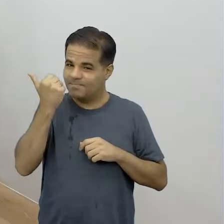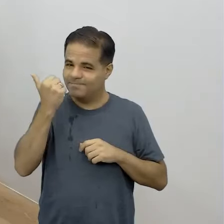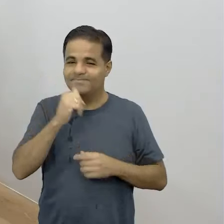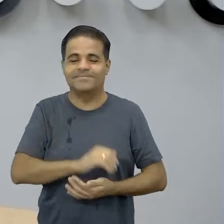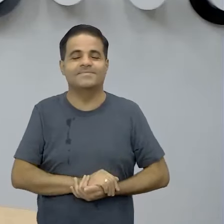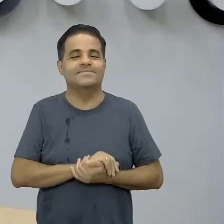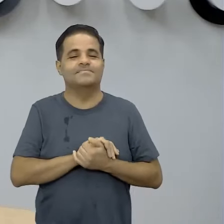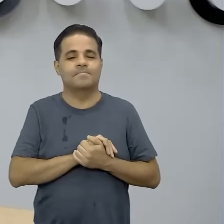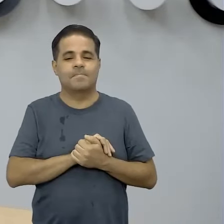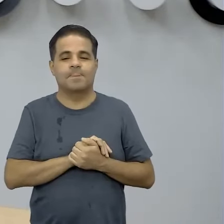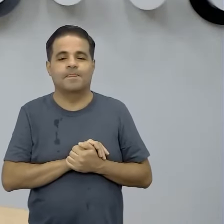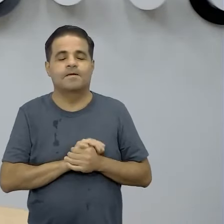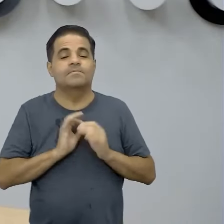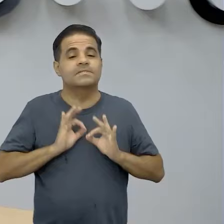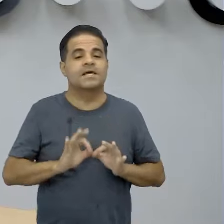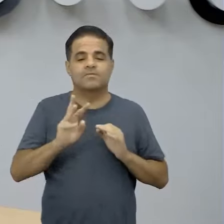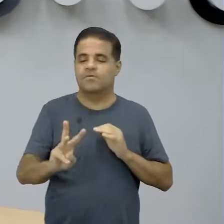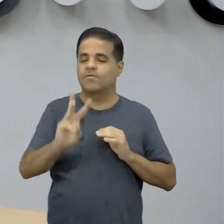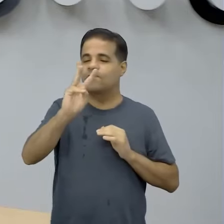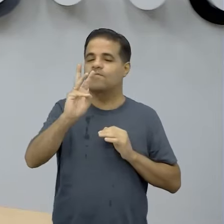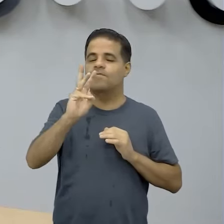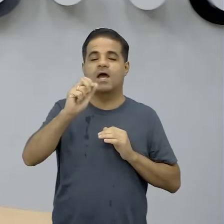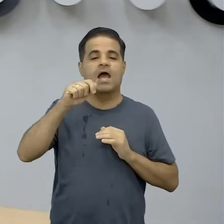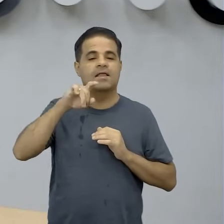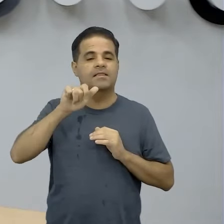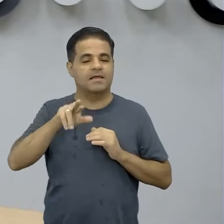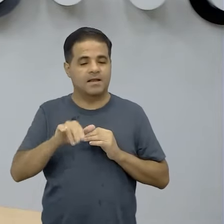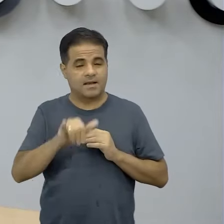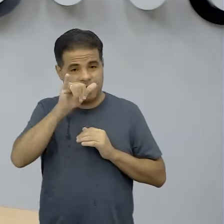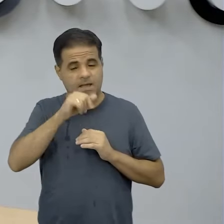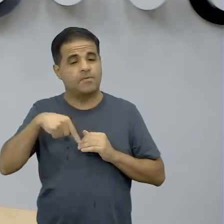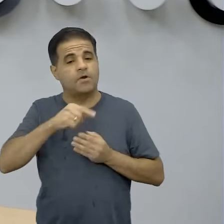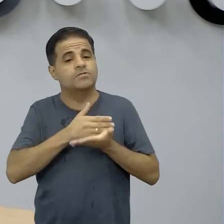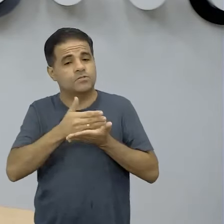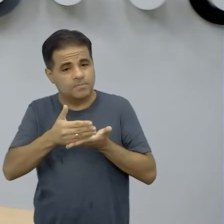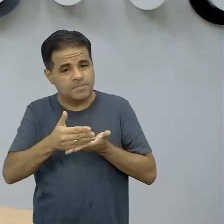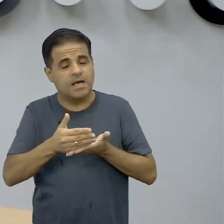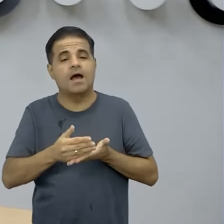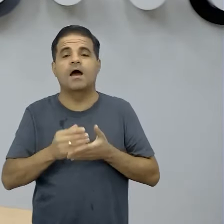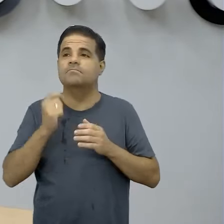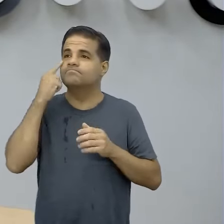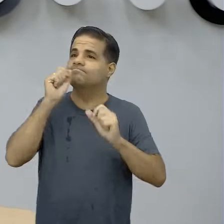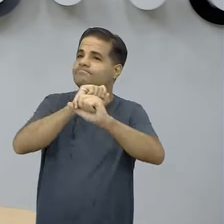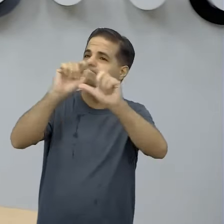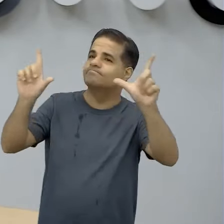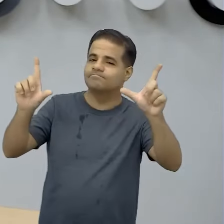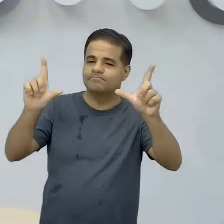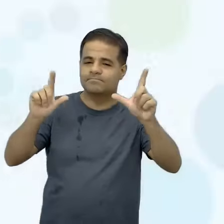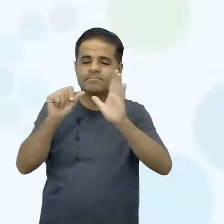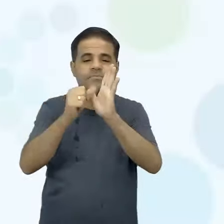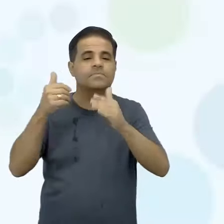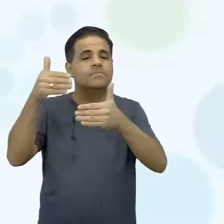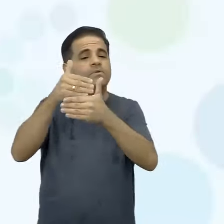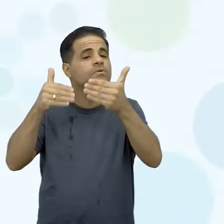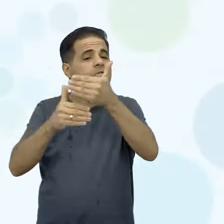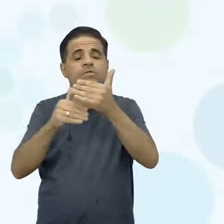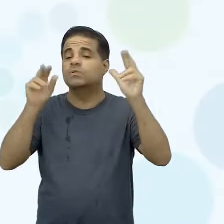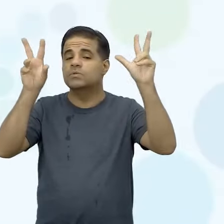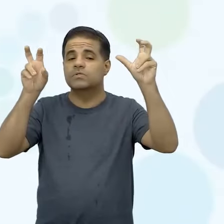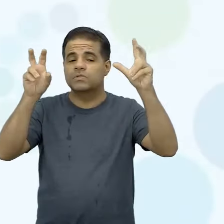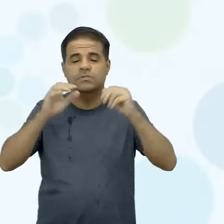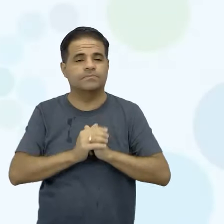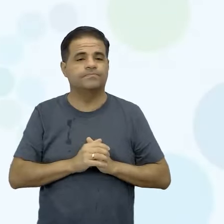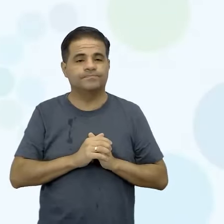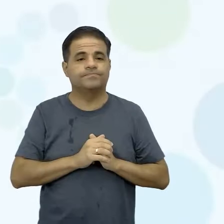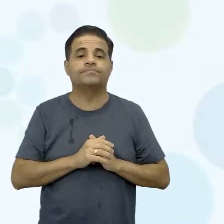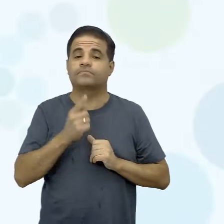Tá certo, Vanderlei. Então, pessoal, para a gente começar, por favor, na tela, produção, o primeiro slide com o título, né? Então,